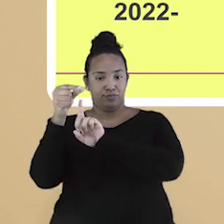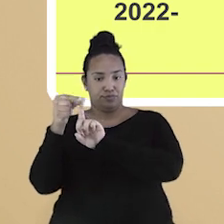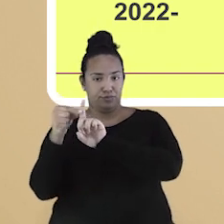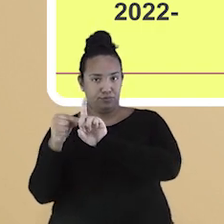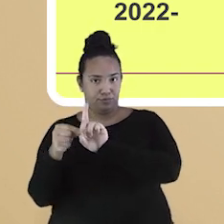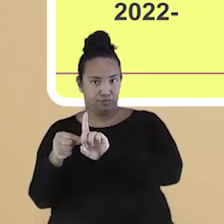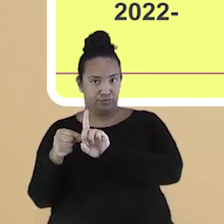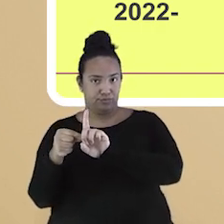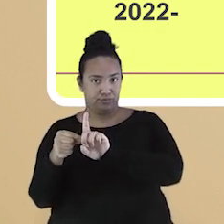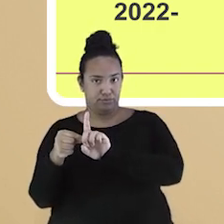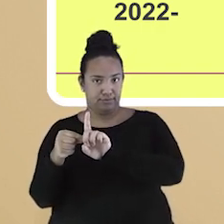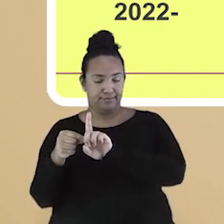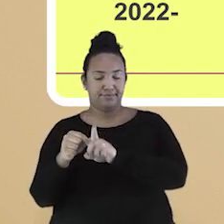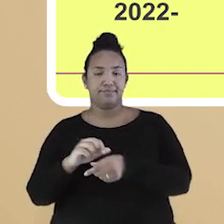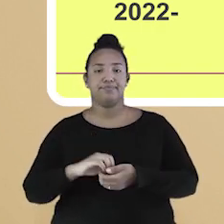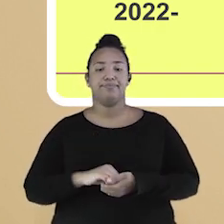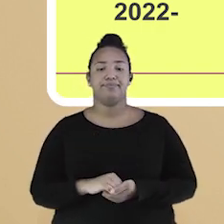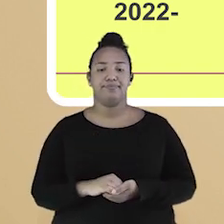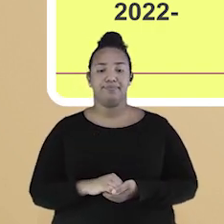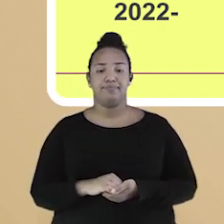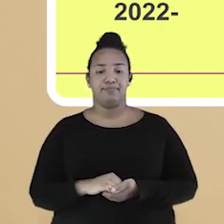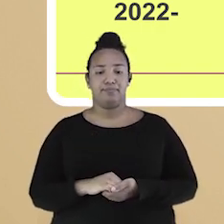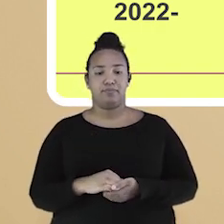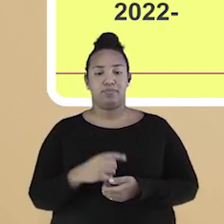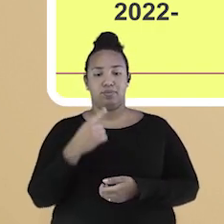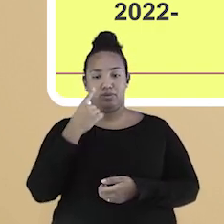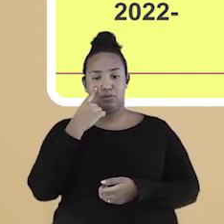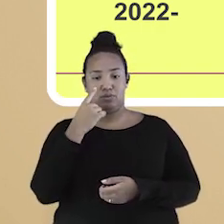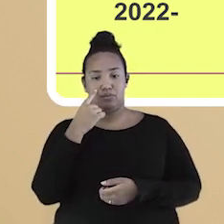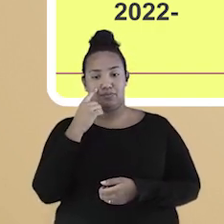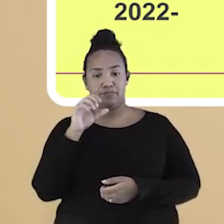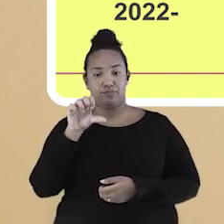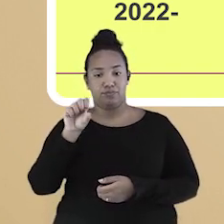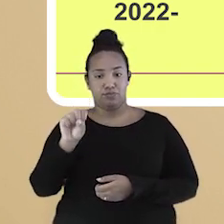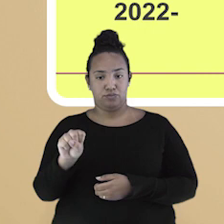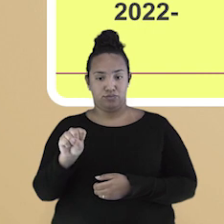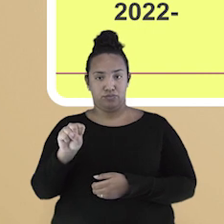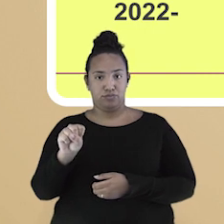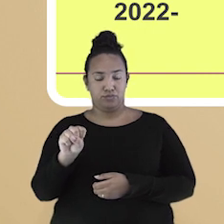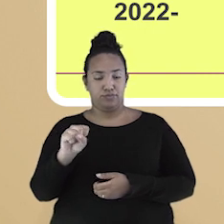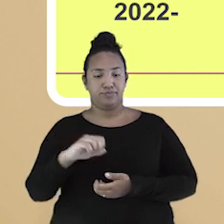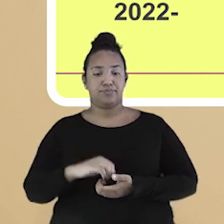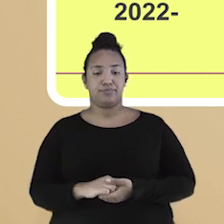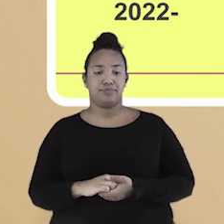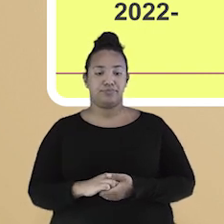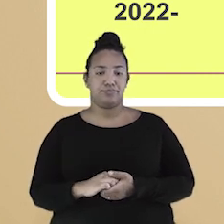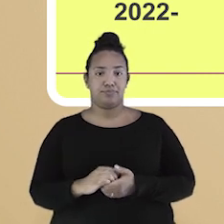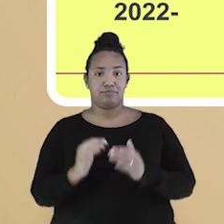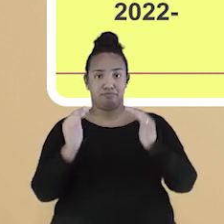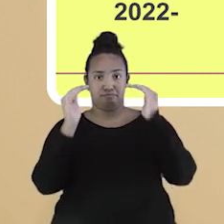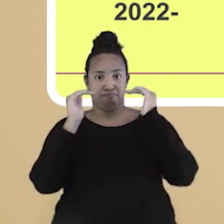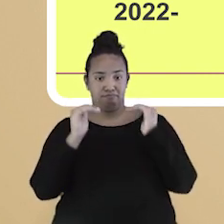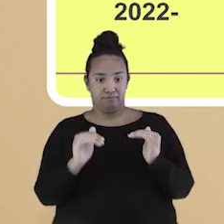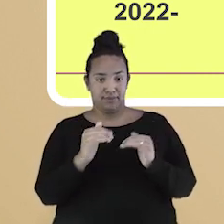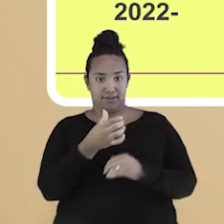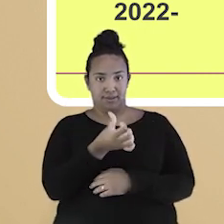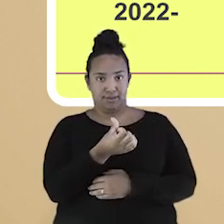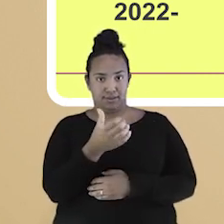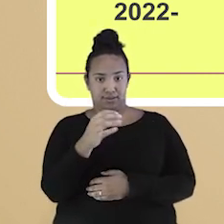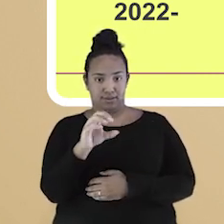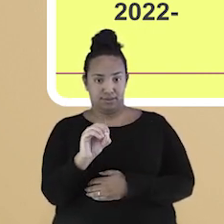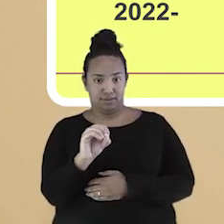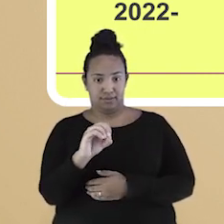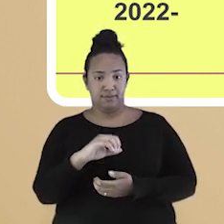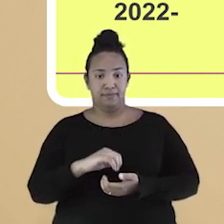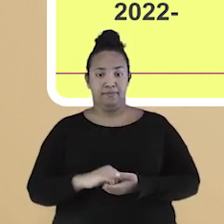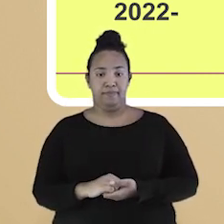que são 8 unidades. Então, lemos 8 O próximo número é o 60.